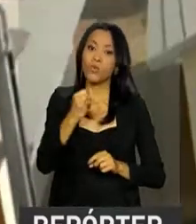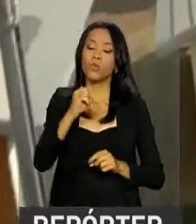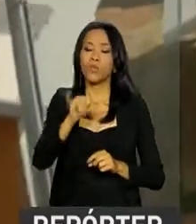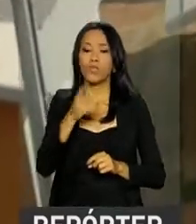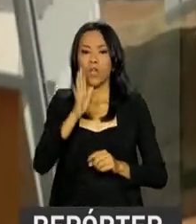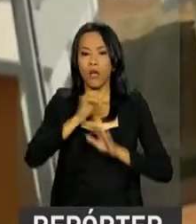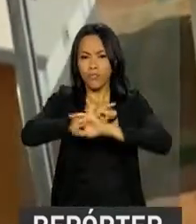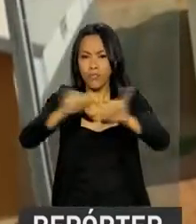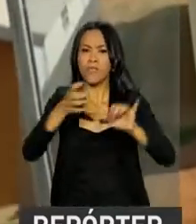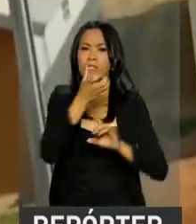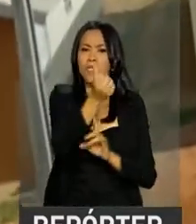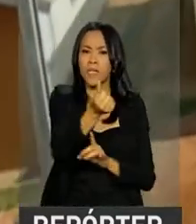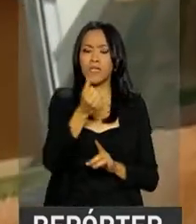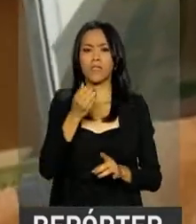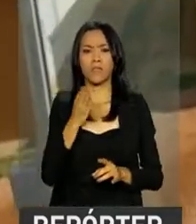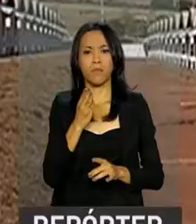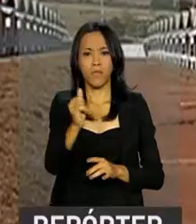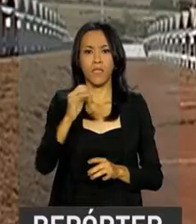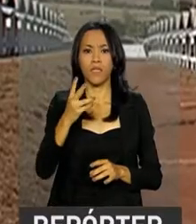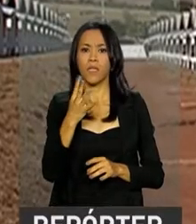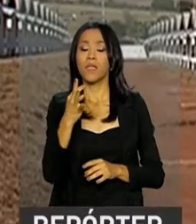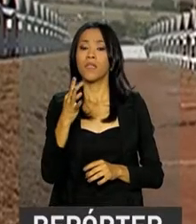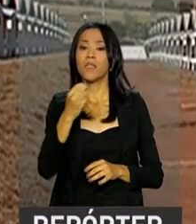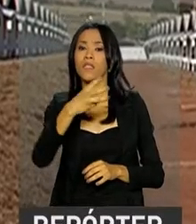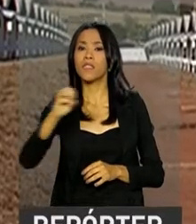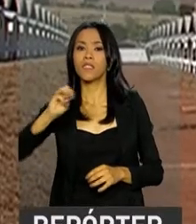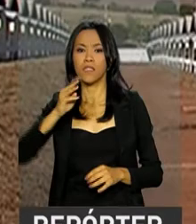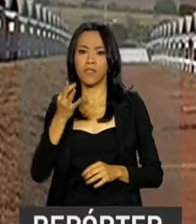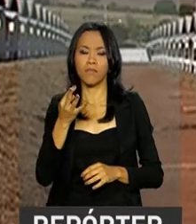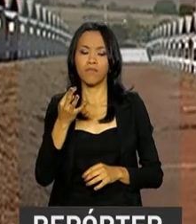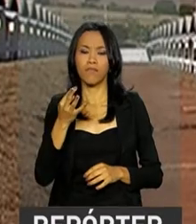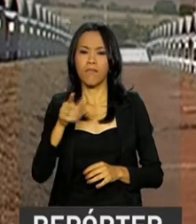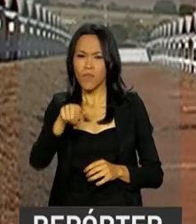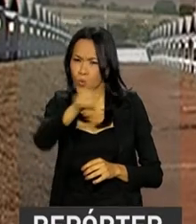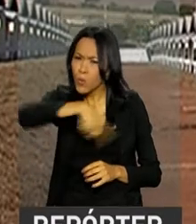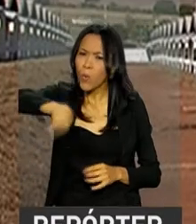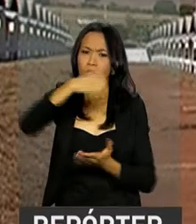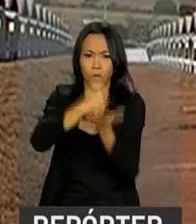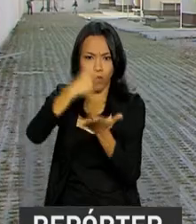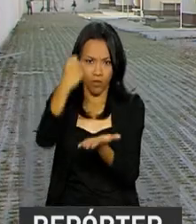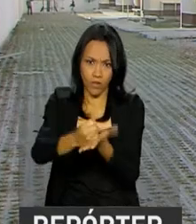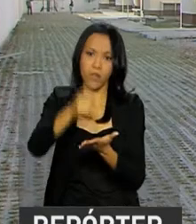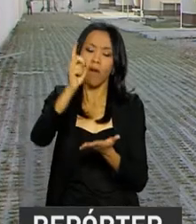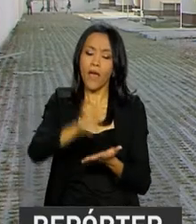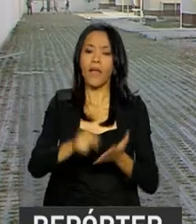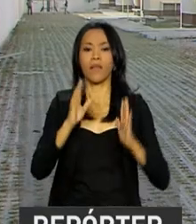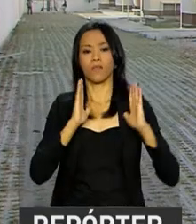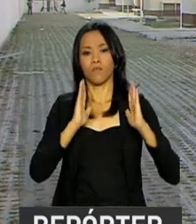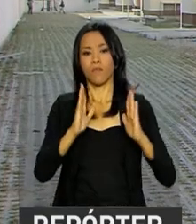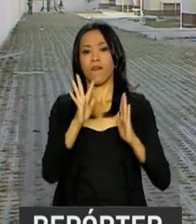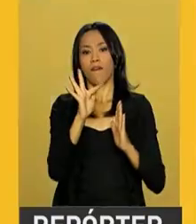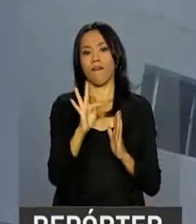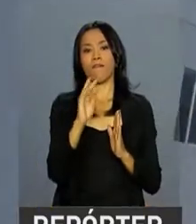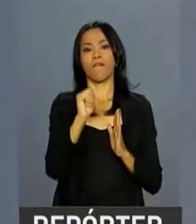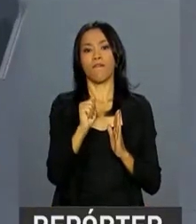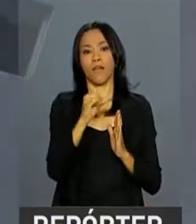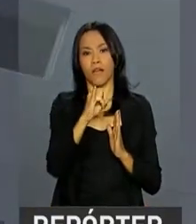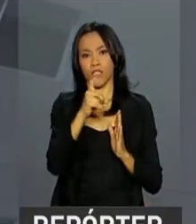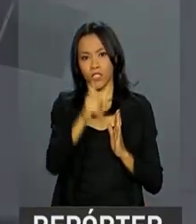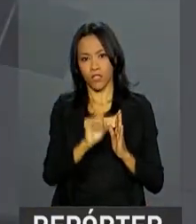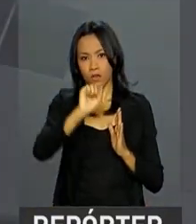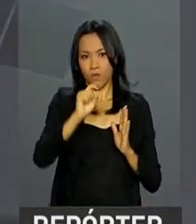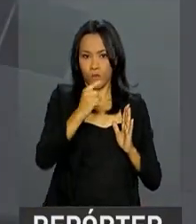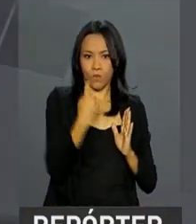bilhões e 300 milhões de reais todas as contratações fazem parte da faixa 1 do minha casa minha vida às obras